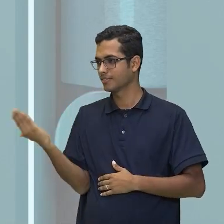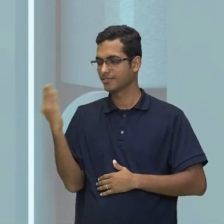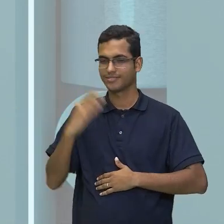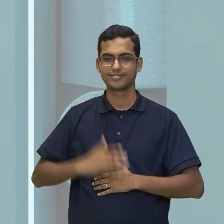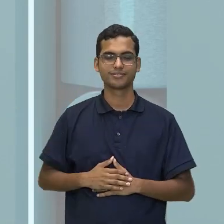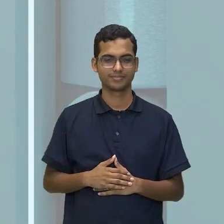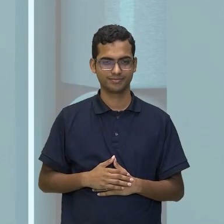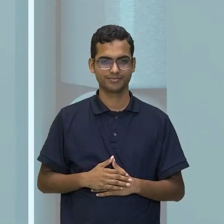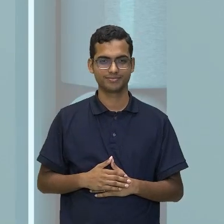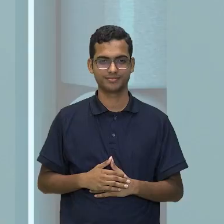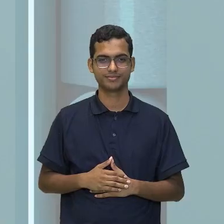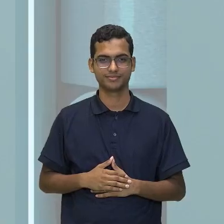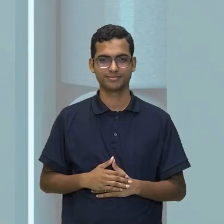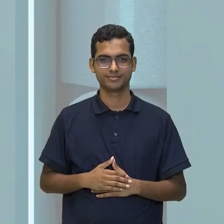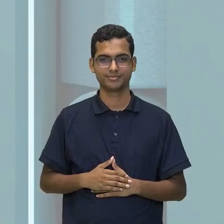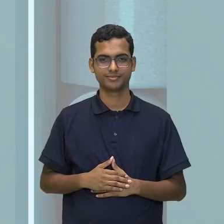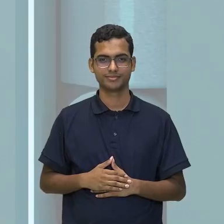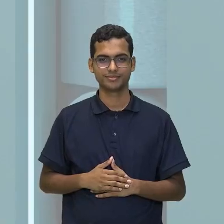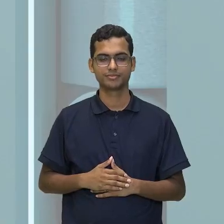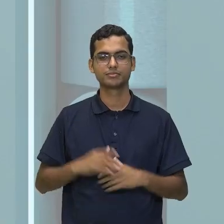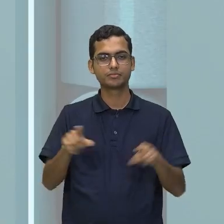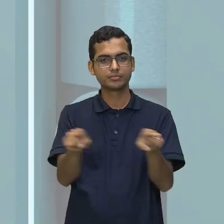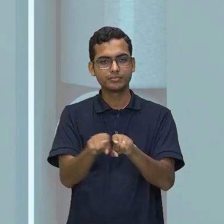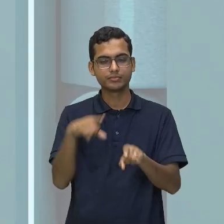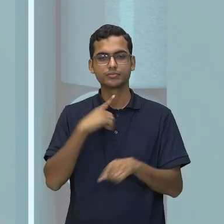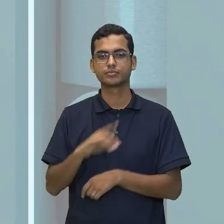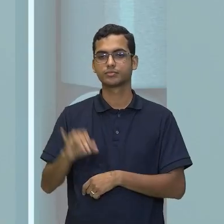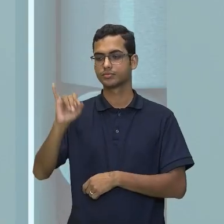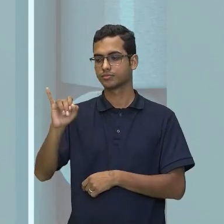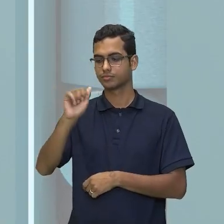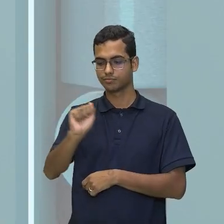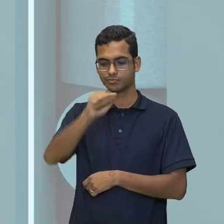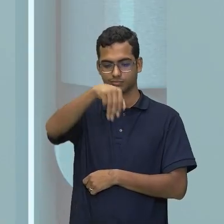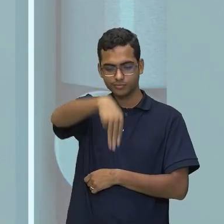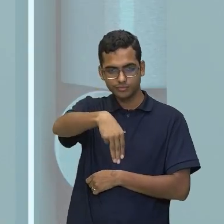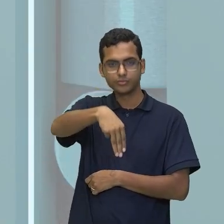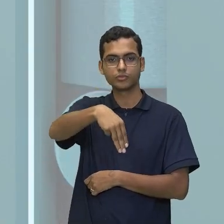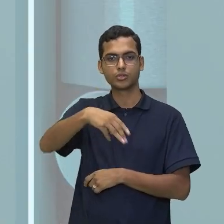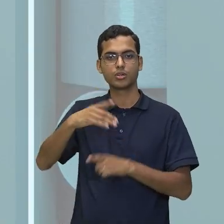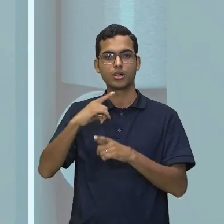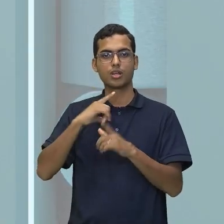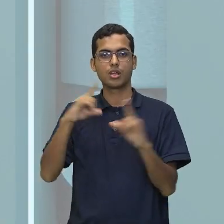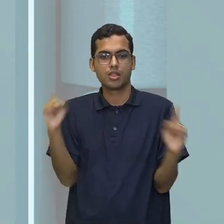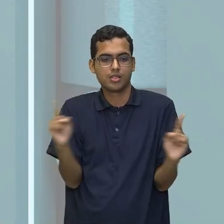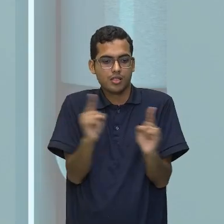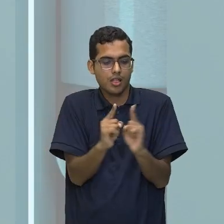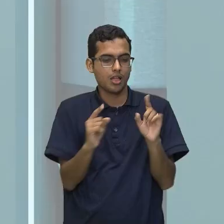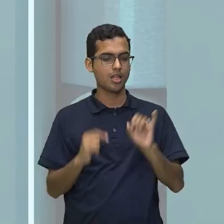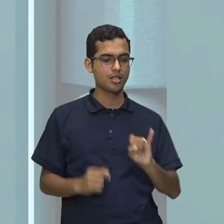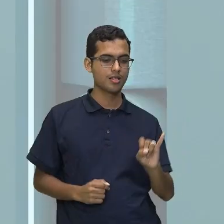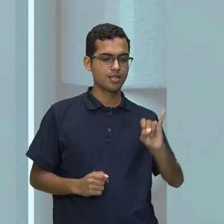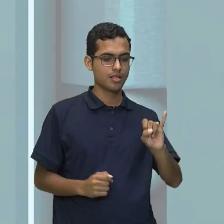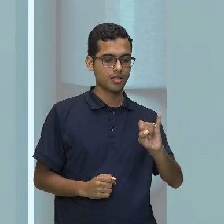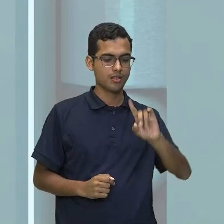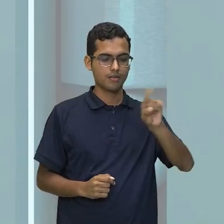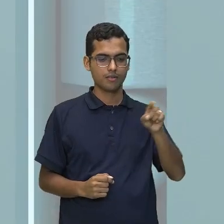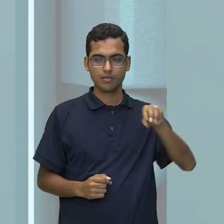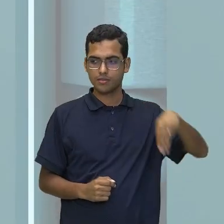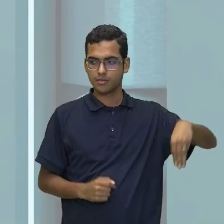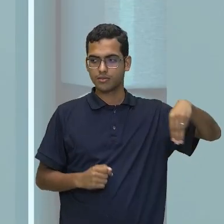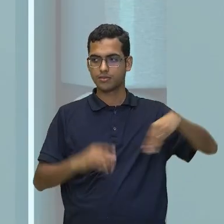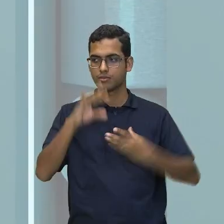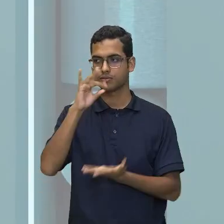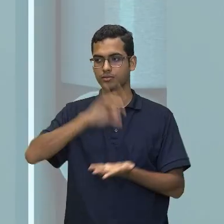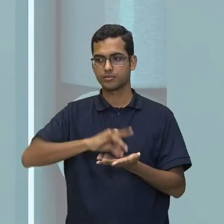am é completo, I'm reduzido, e na internet nem o apóstrofo, né, as pessoas costumam